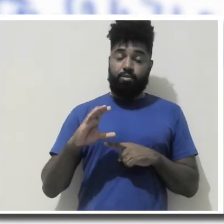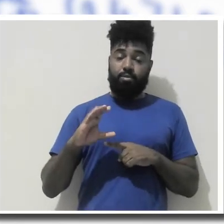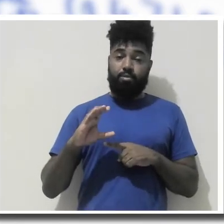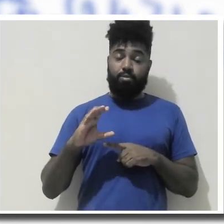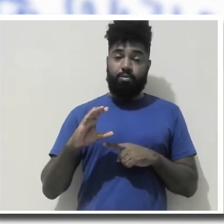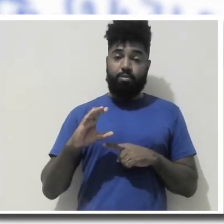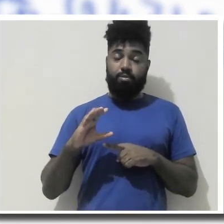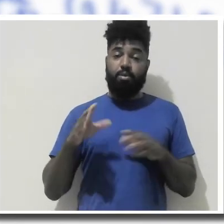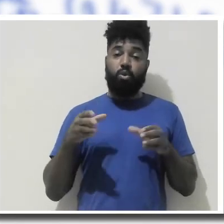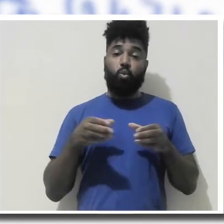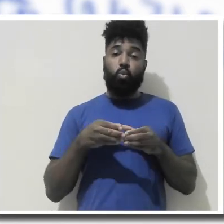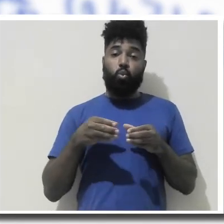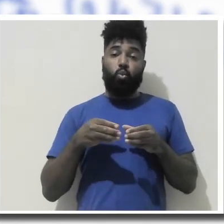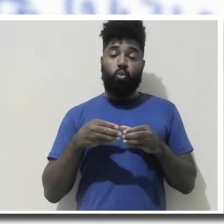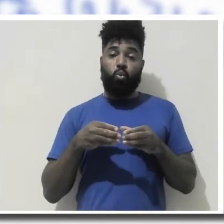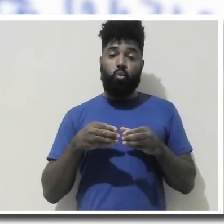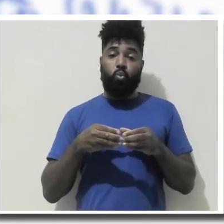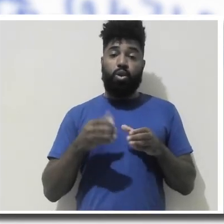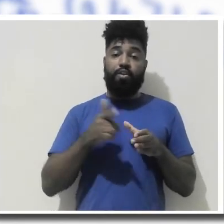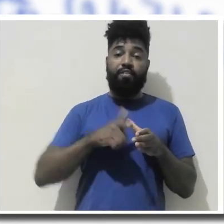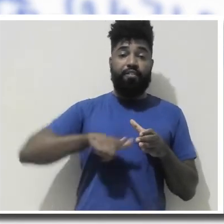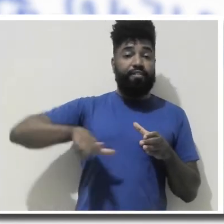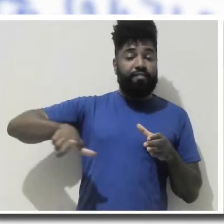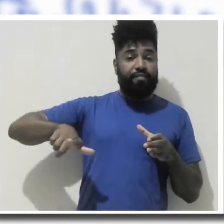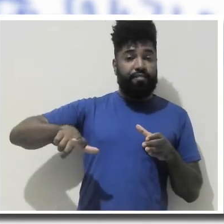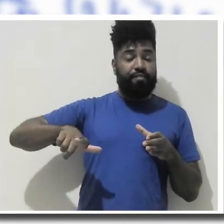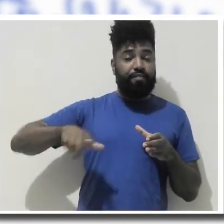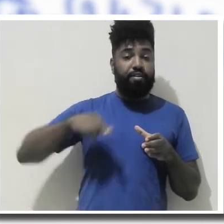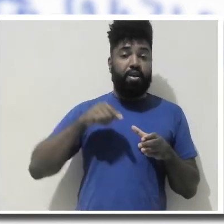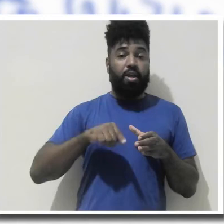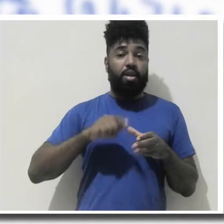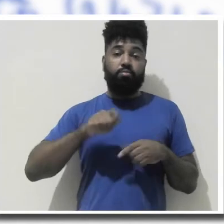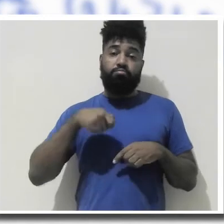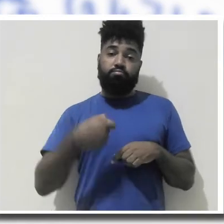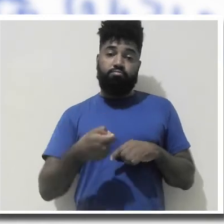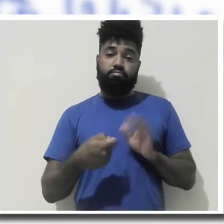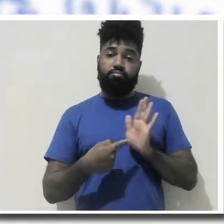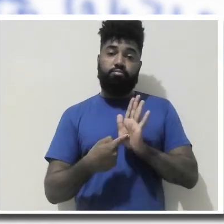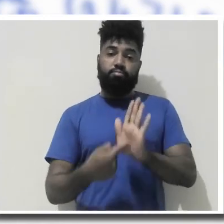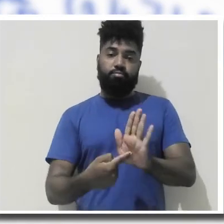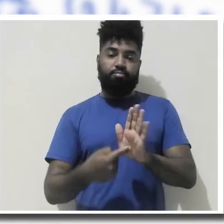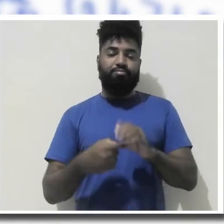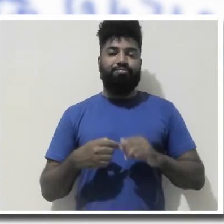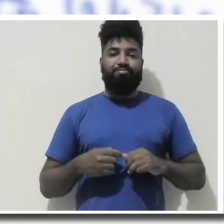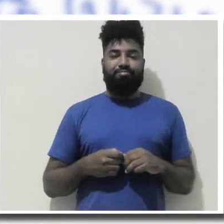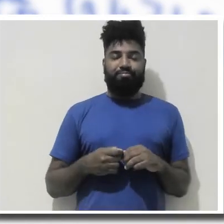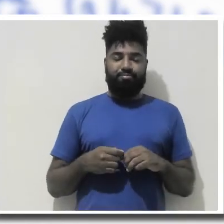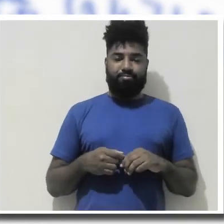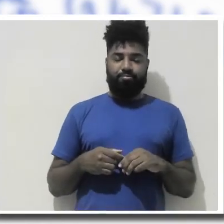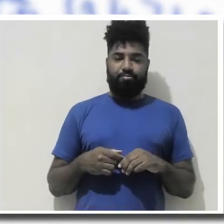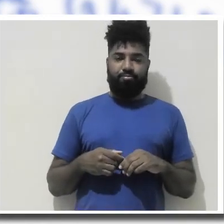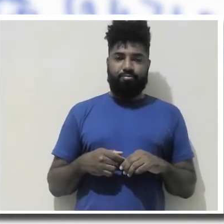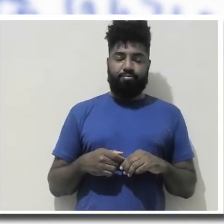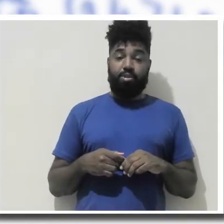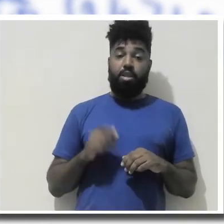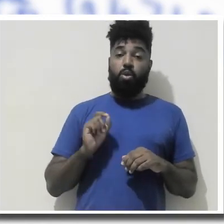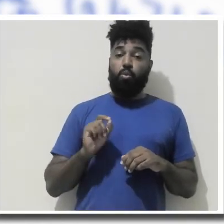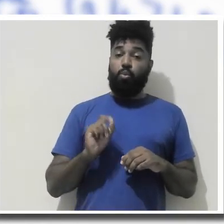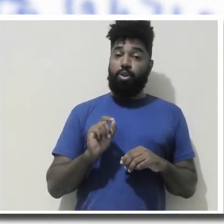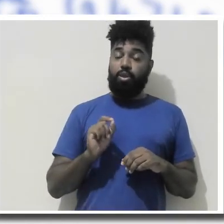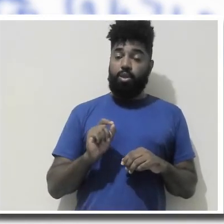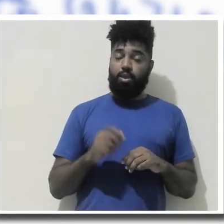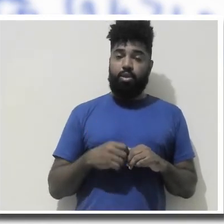um conjunto e vazio é este símbolo aqui. Então, ele não